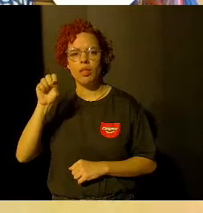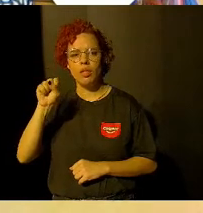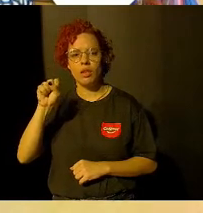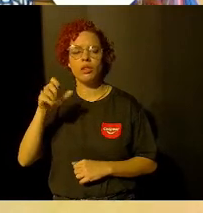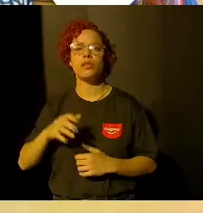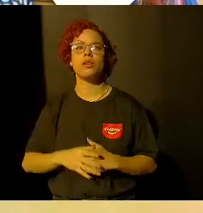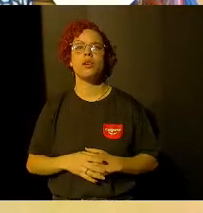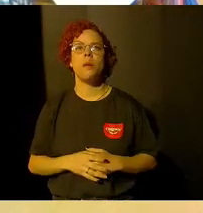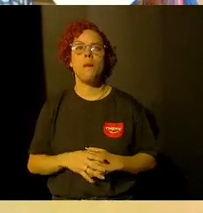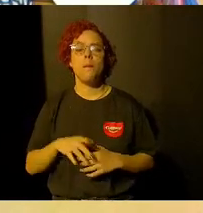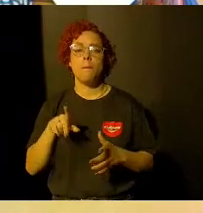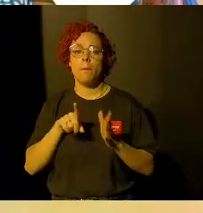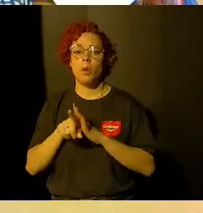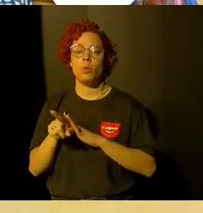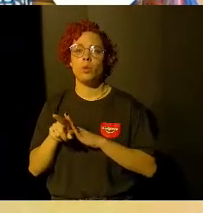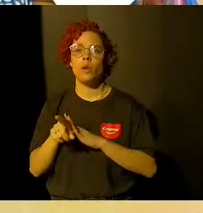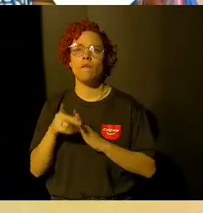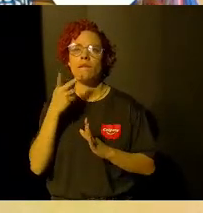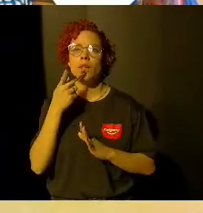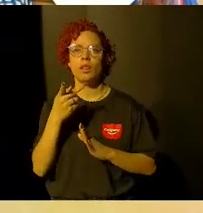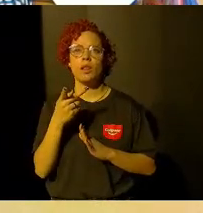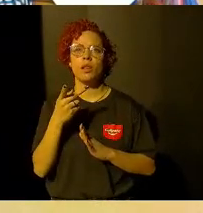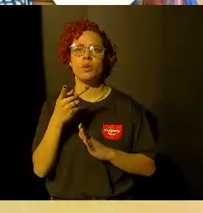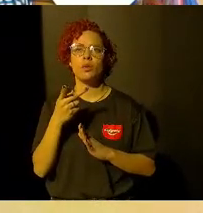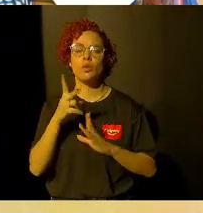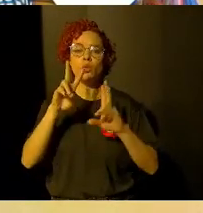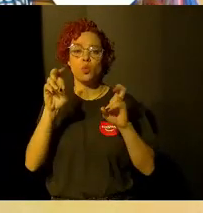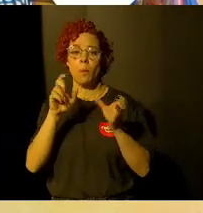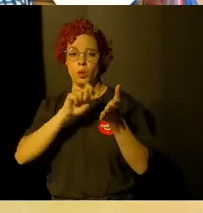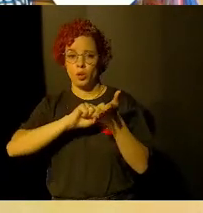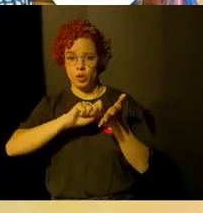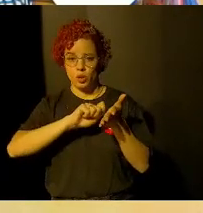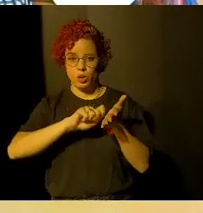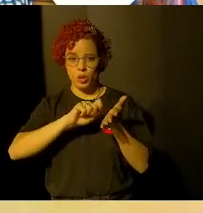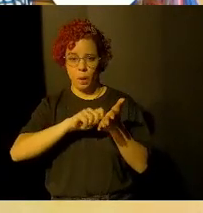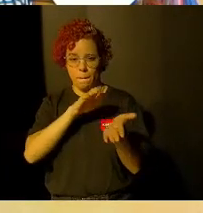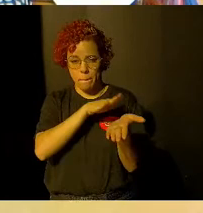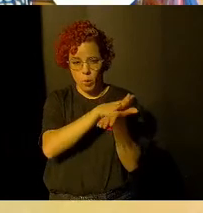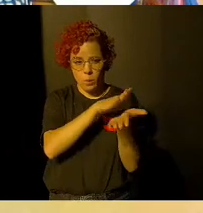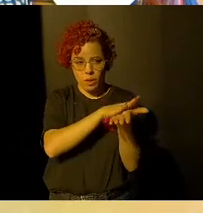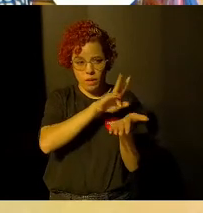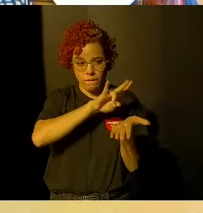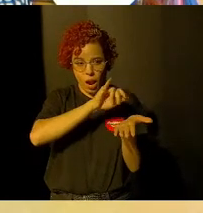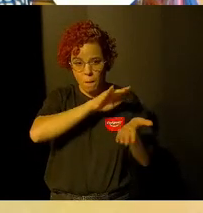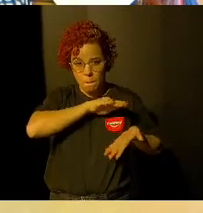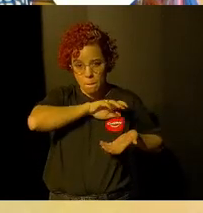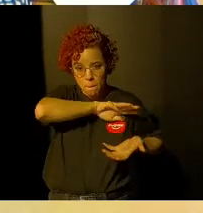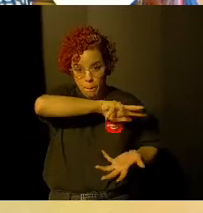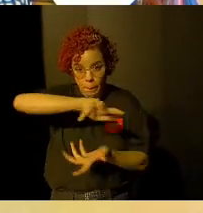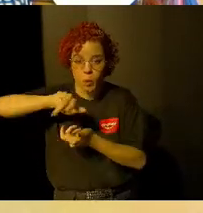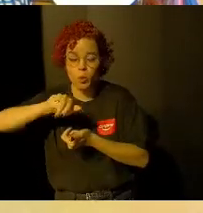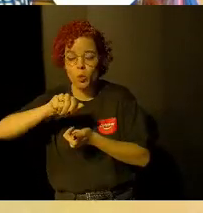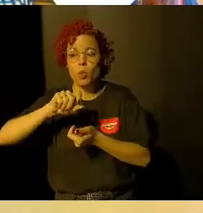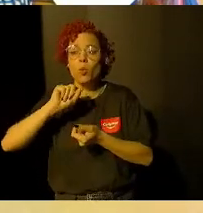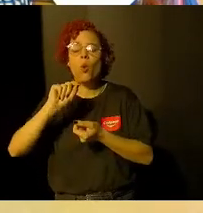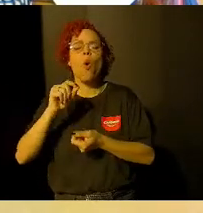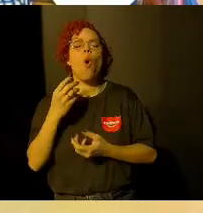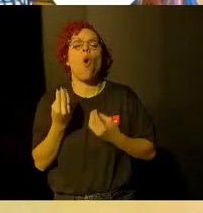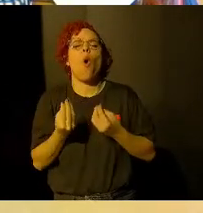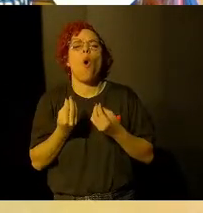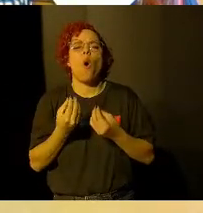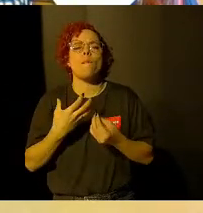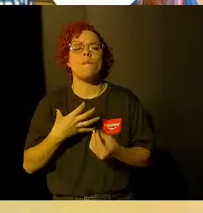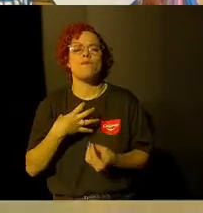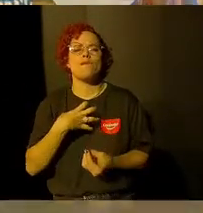e de publicação aquela que vai para o mundo como lidar com sentimento de que aquilo que você escreve é